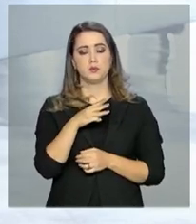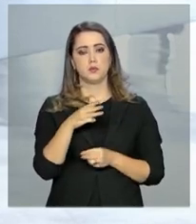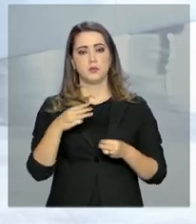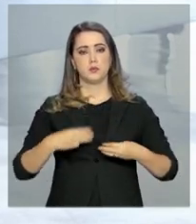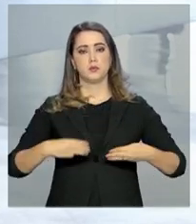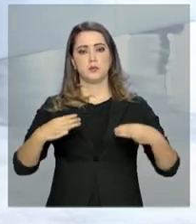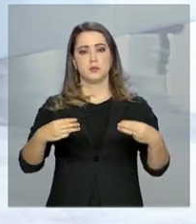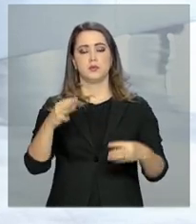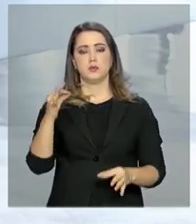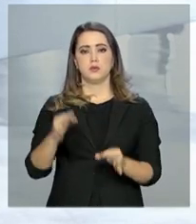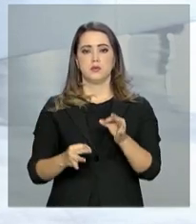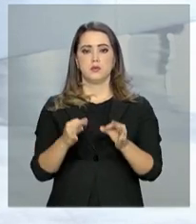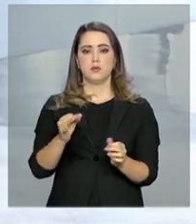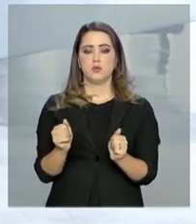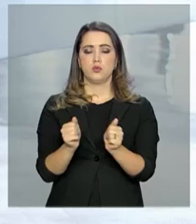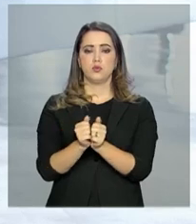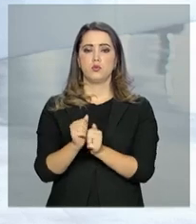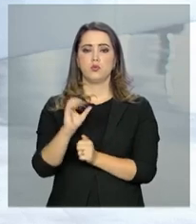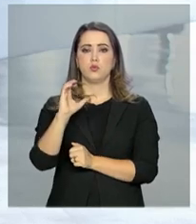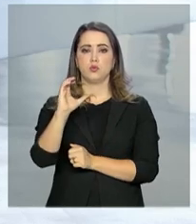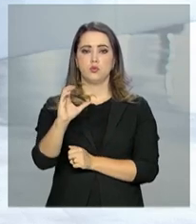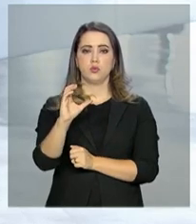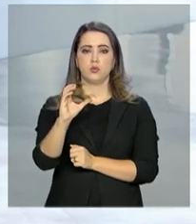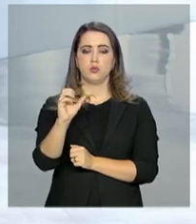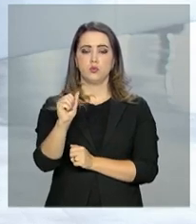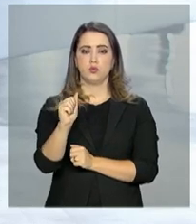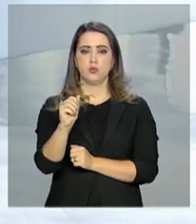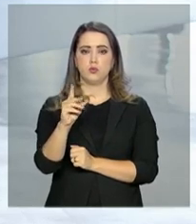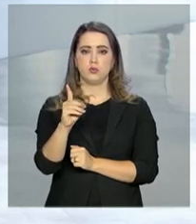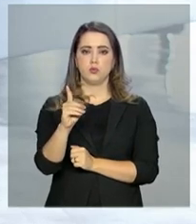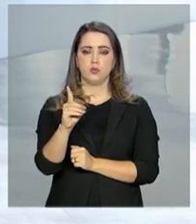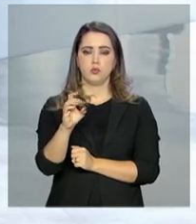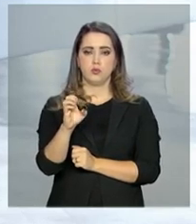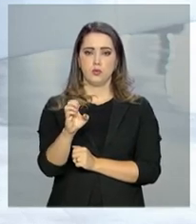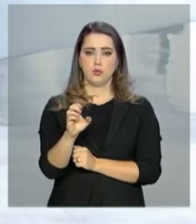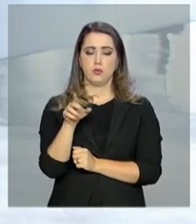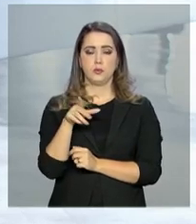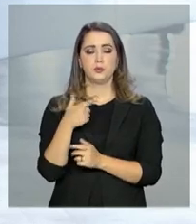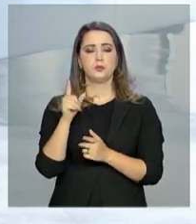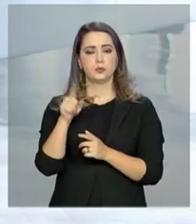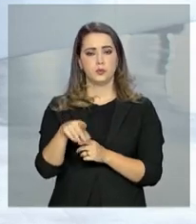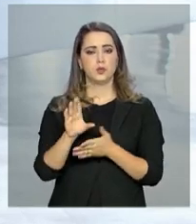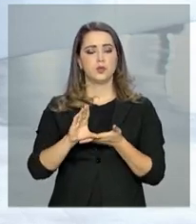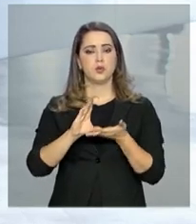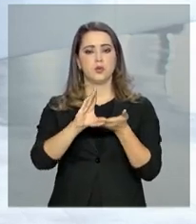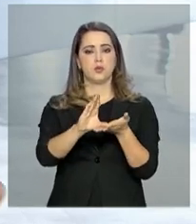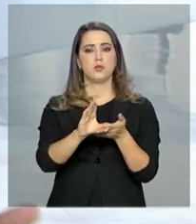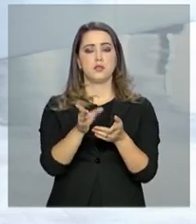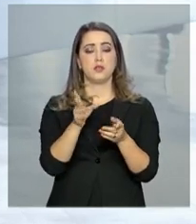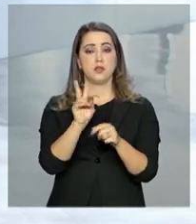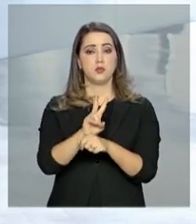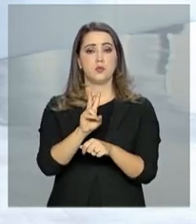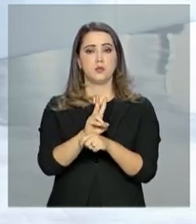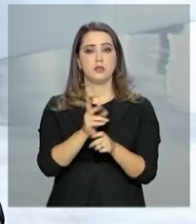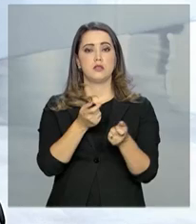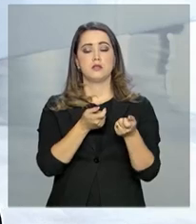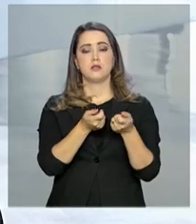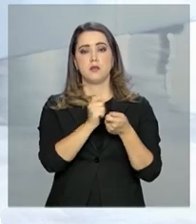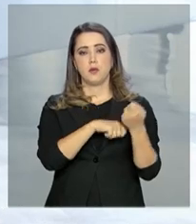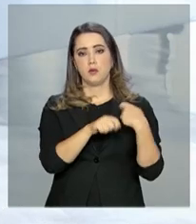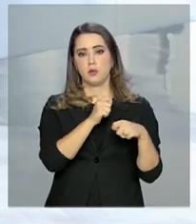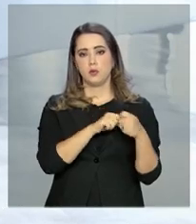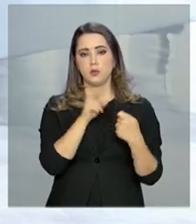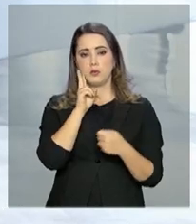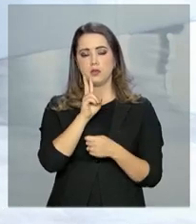justiça junto ao cade que o conselho administrativo de defesa econômica que está apurando justamente a formação